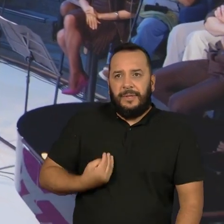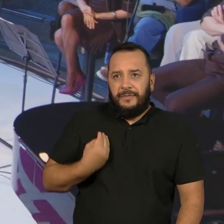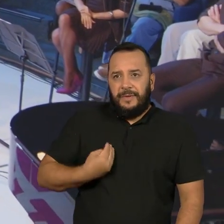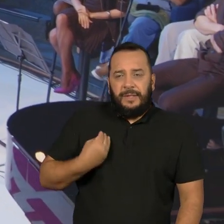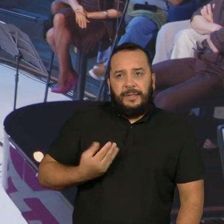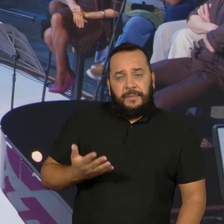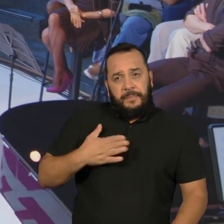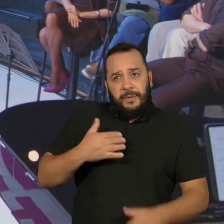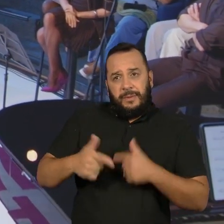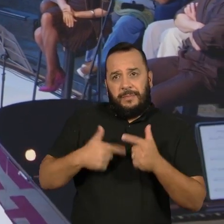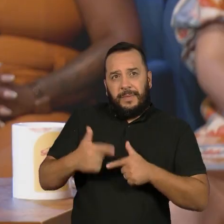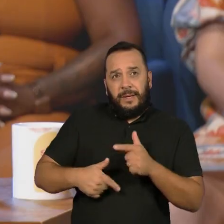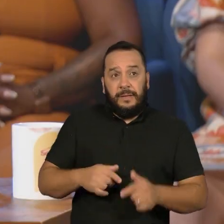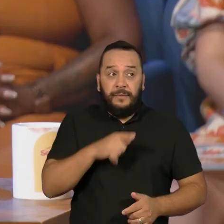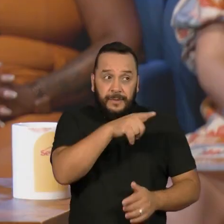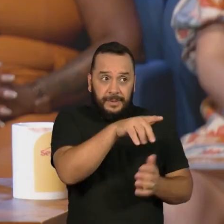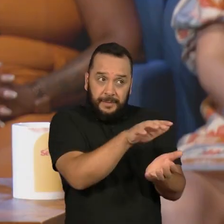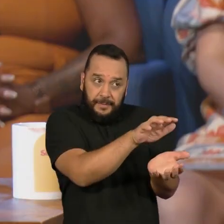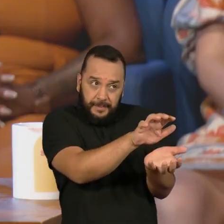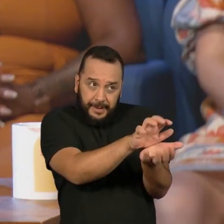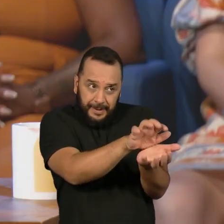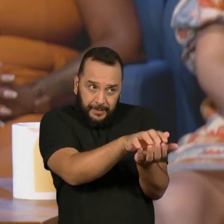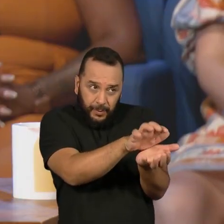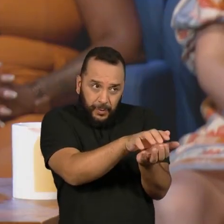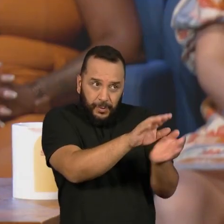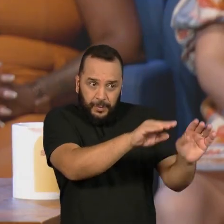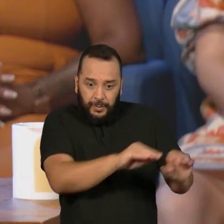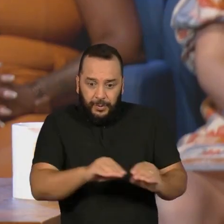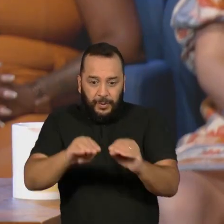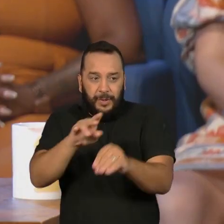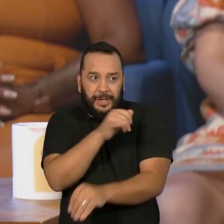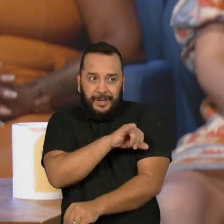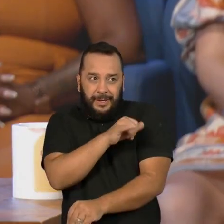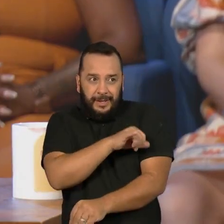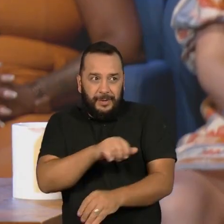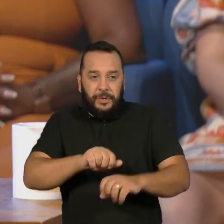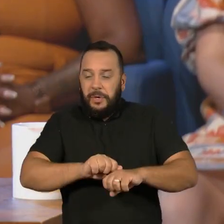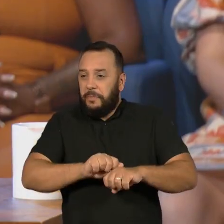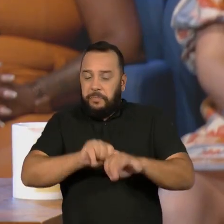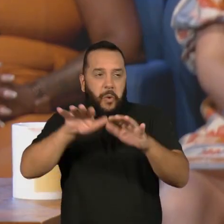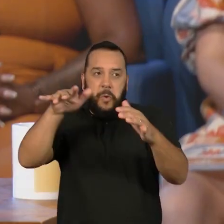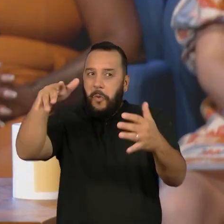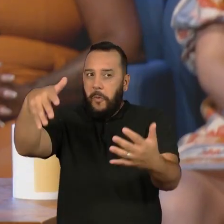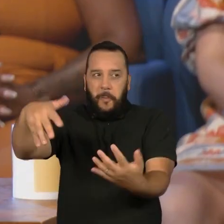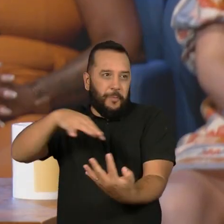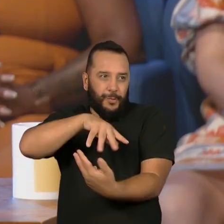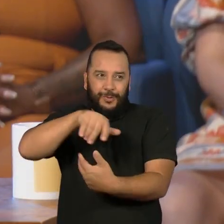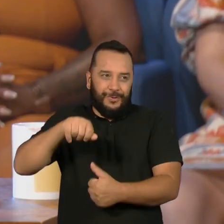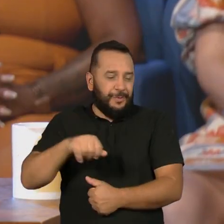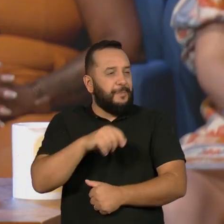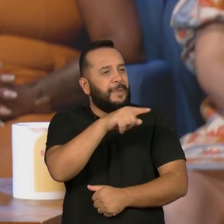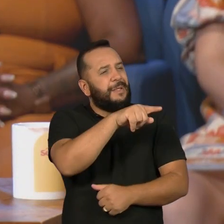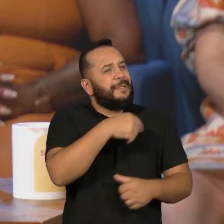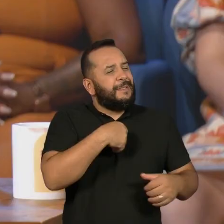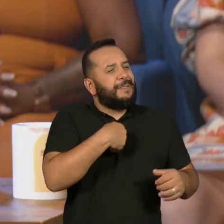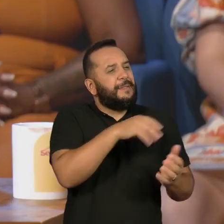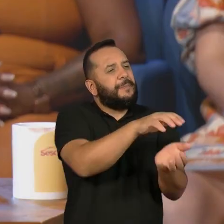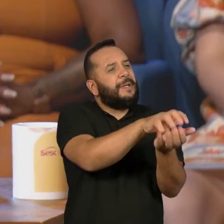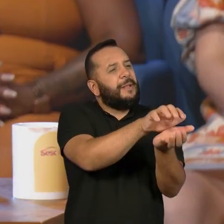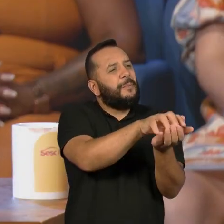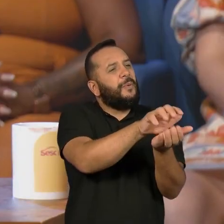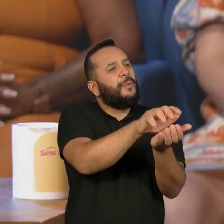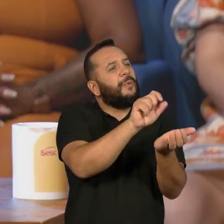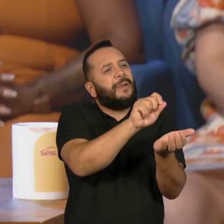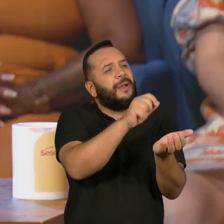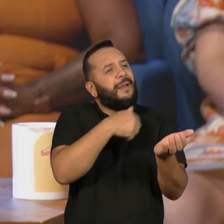foi de Pernambuco para o Rio, para o mundo, né? Sim. Mas lá em Pernambuco, assim, as suas primeiras influências da arte vieram